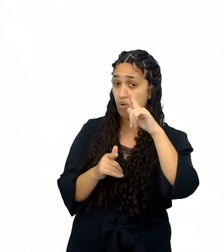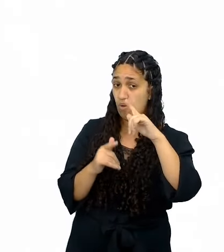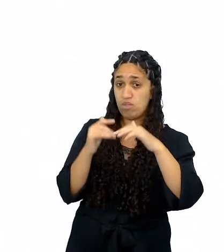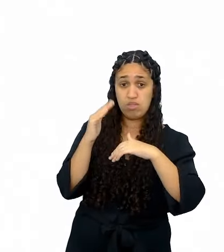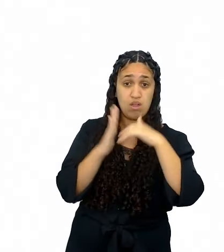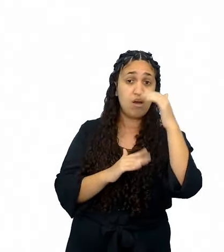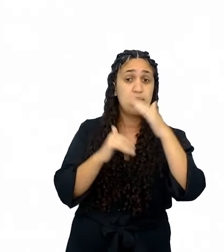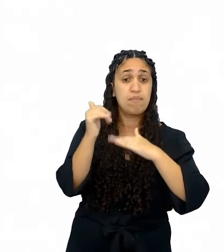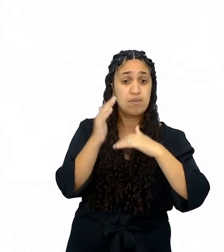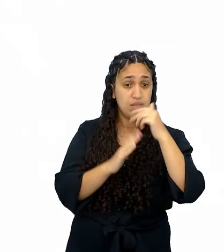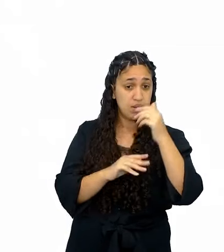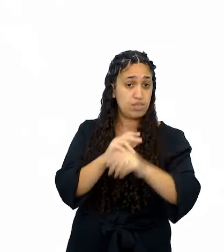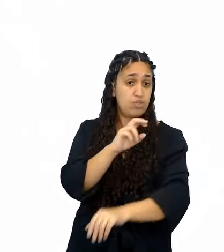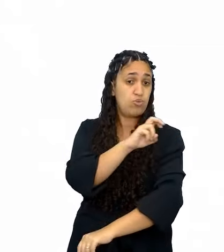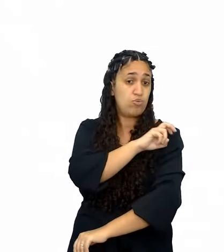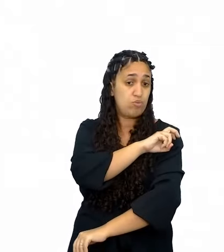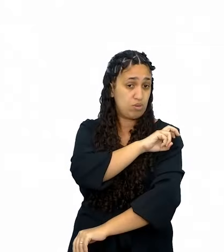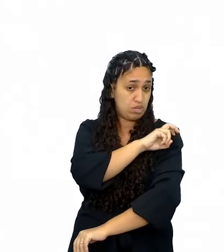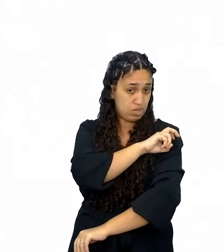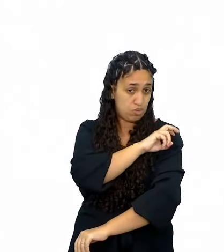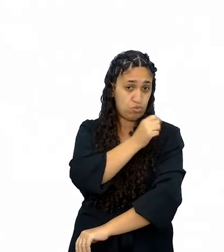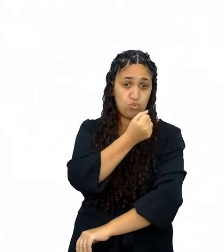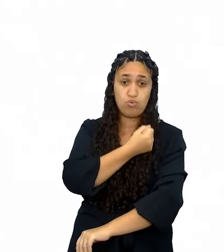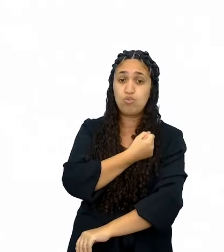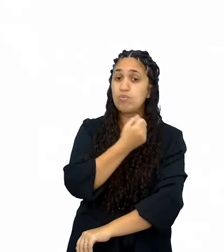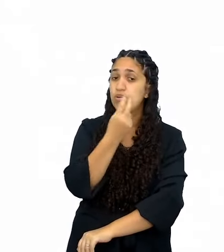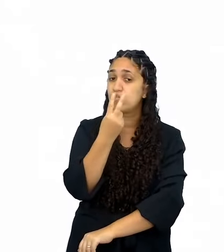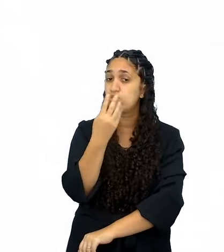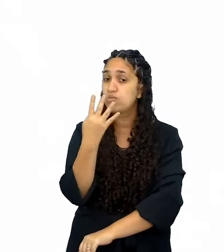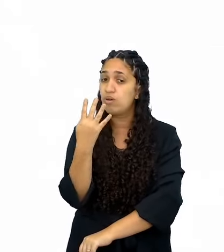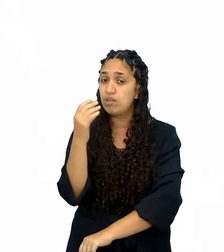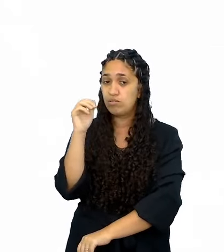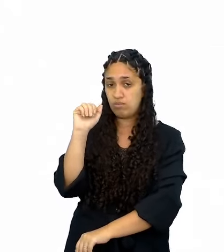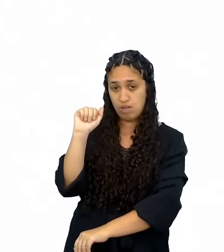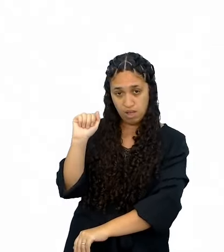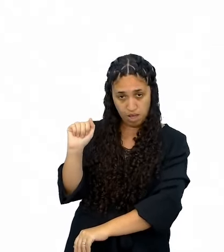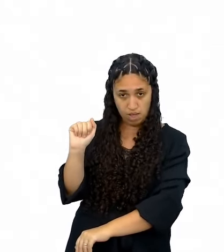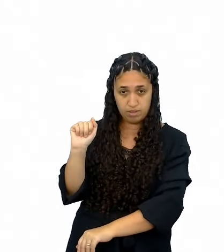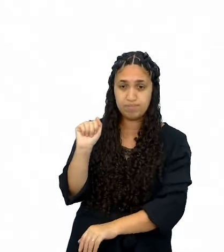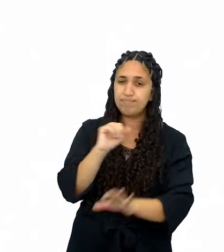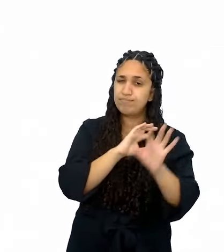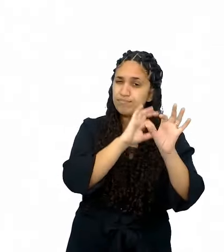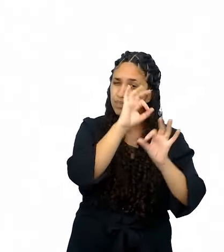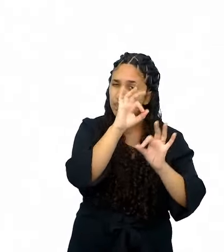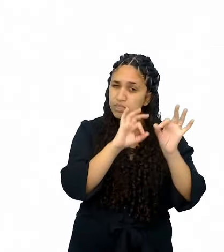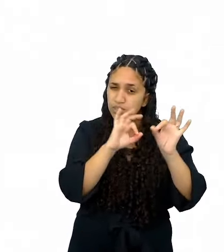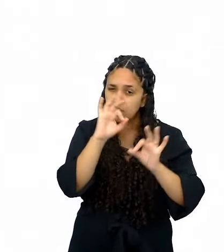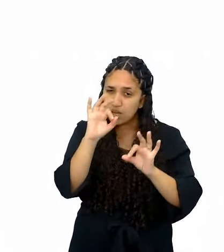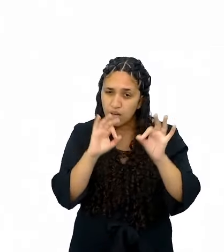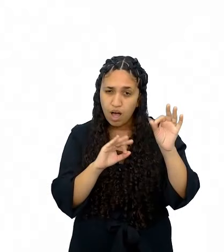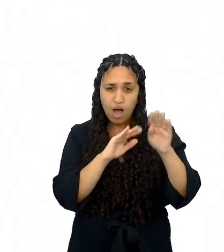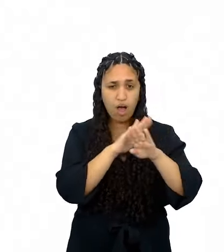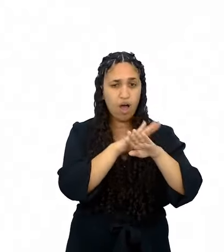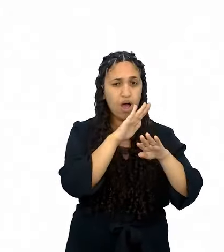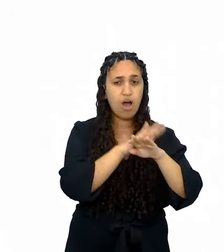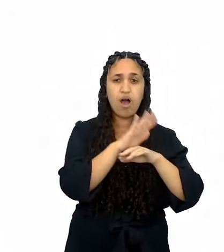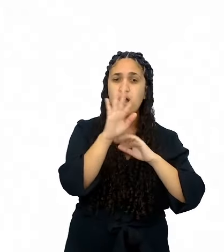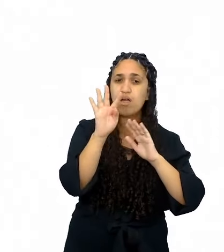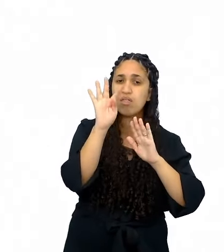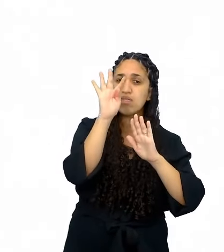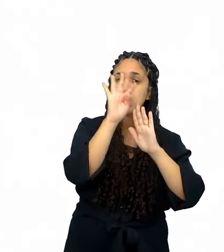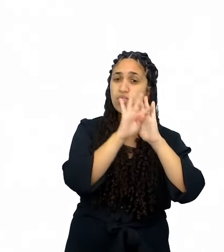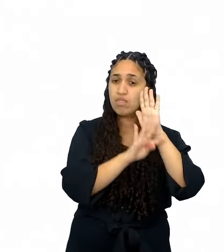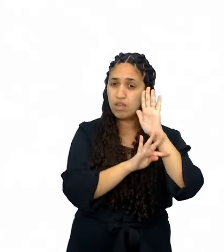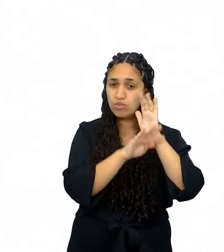e produzir textos do campo das práticas de estudo e pesquisa. Resumos, mapas